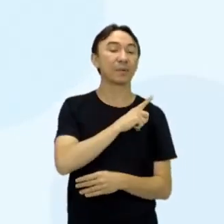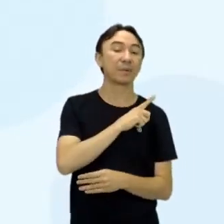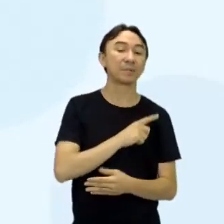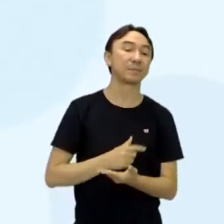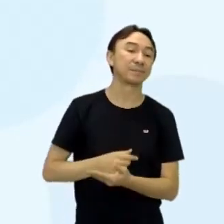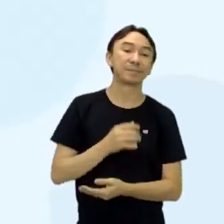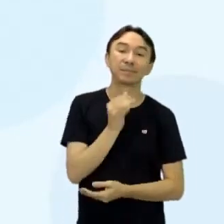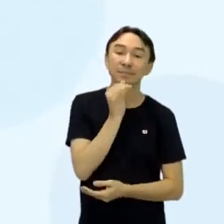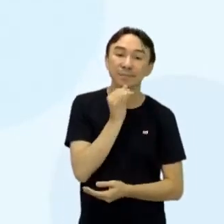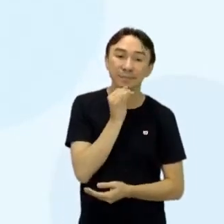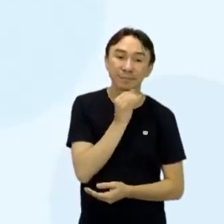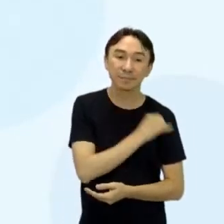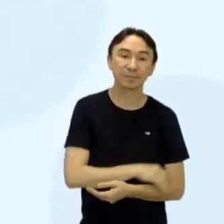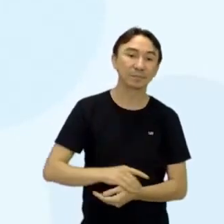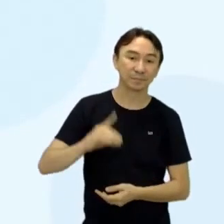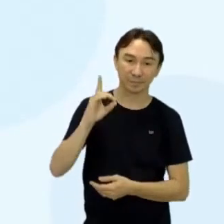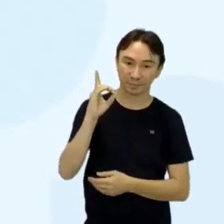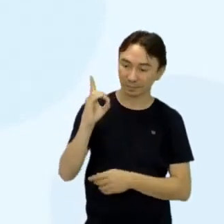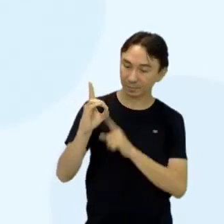a letra D, ó,